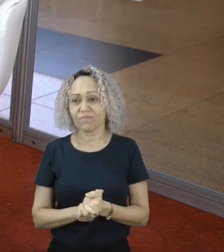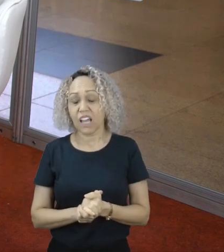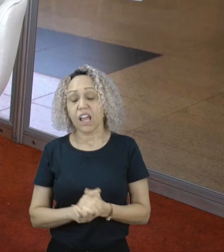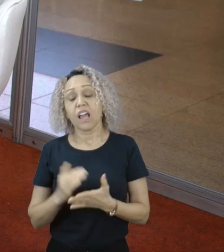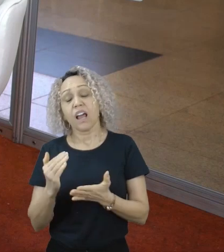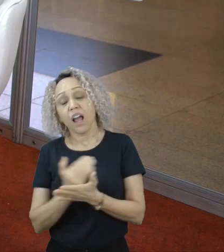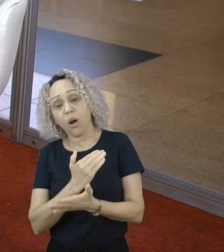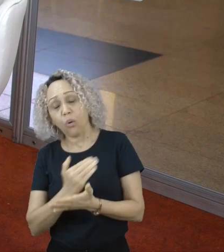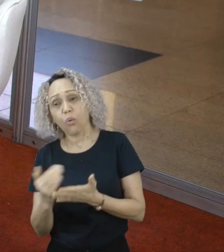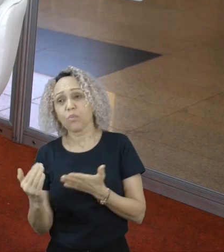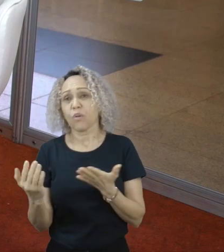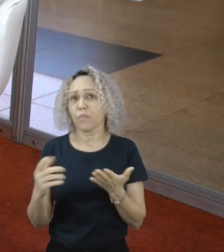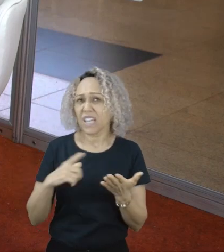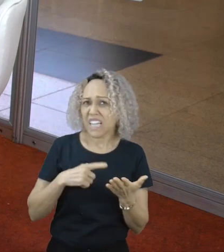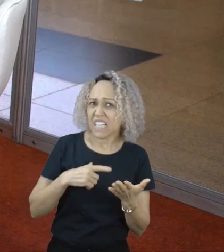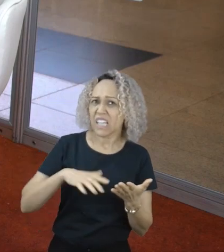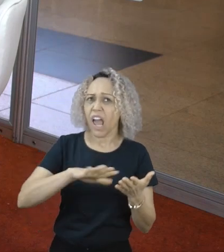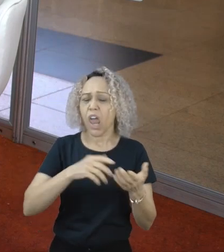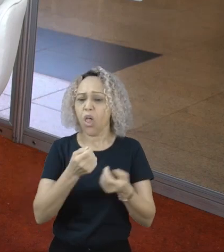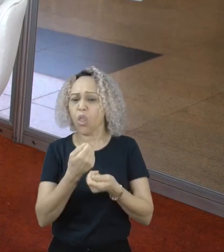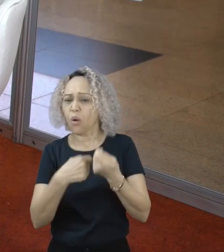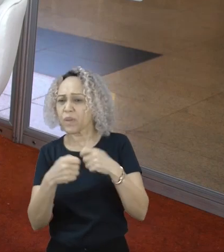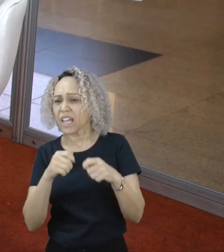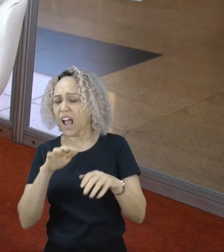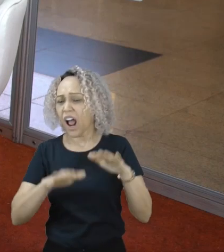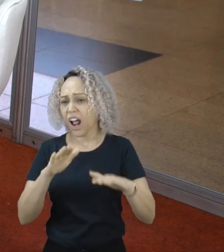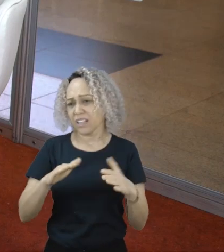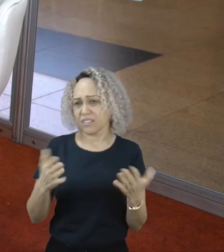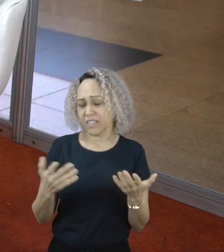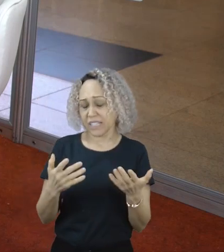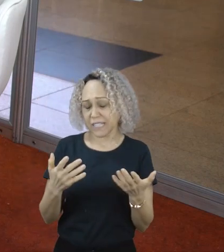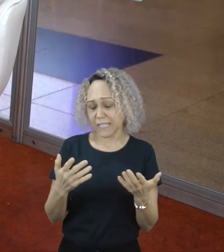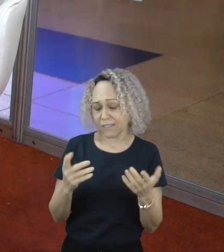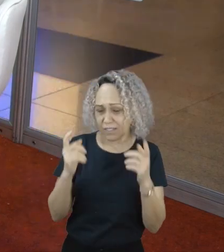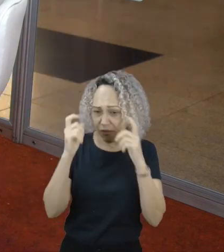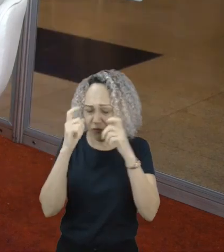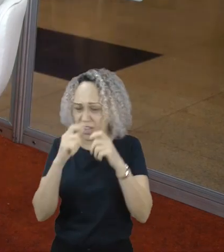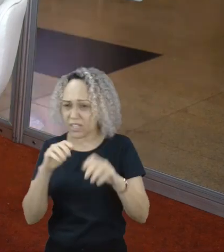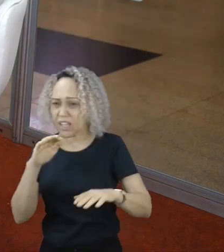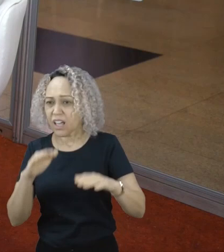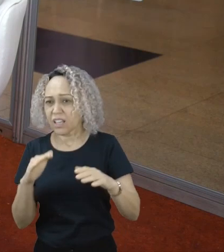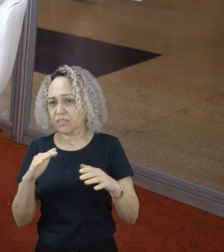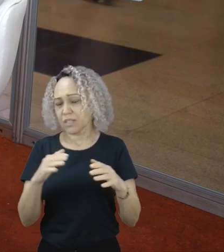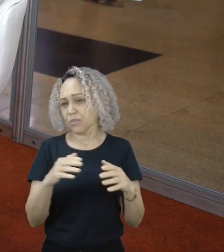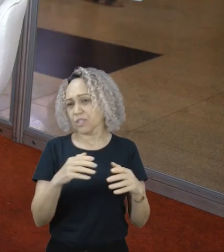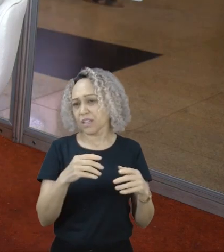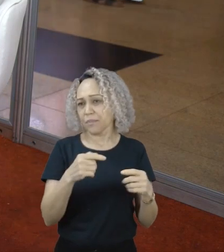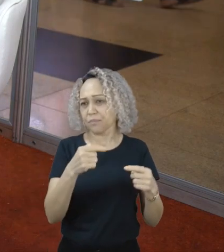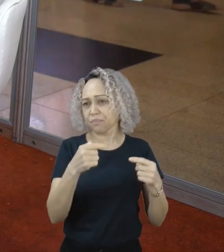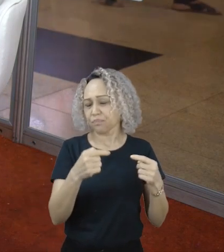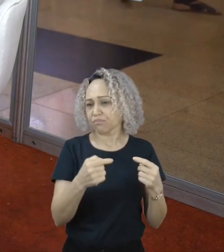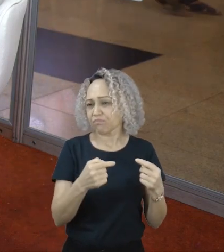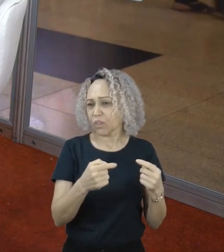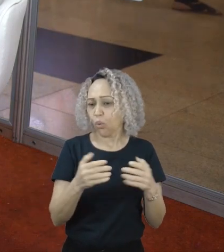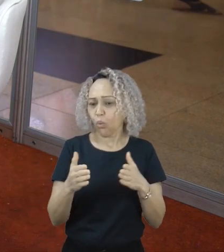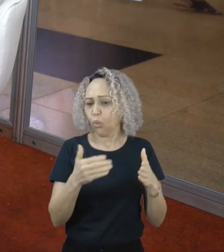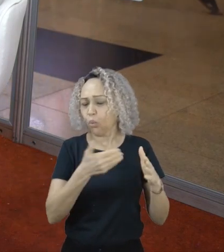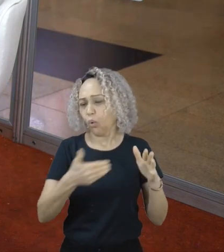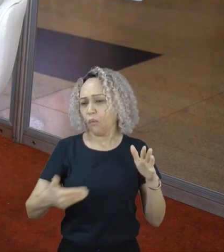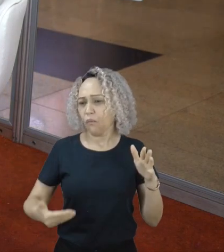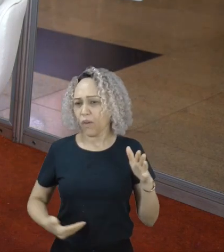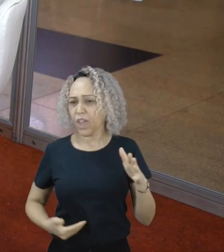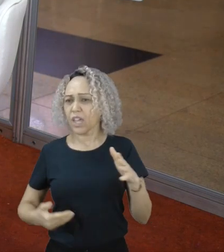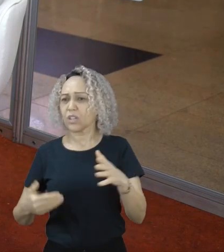algumas áreas da economia, das relações políticas com o parlamento, enfim, a militância está preparada